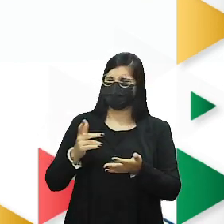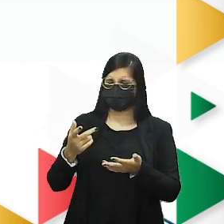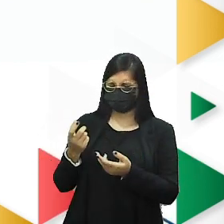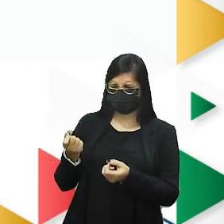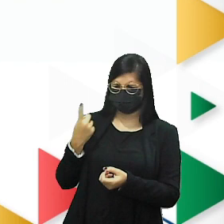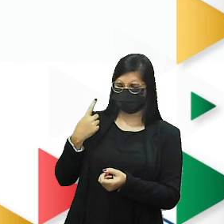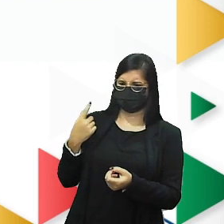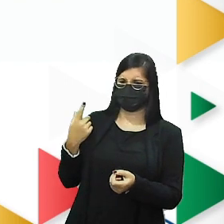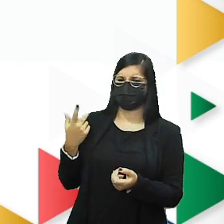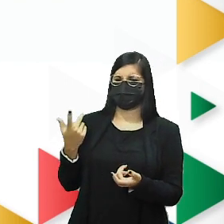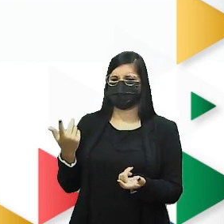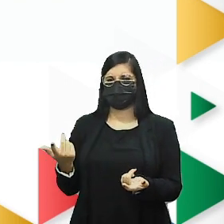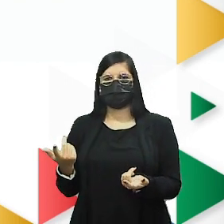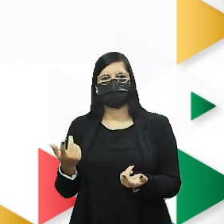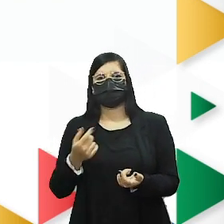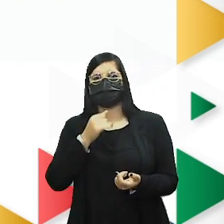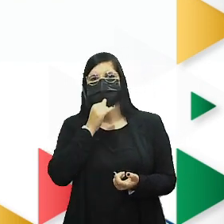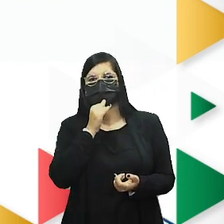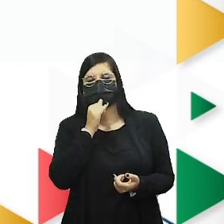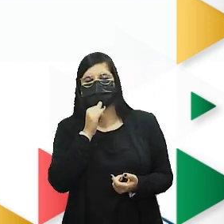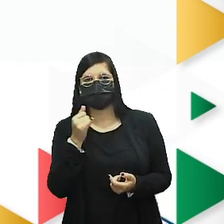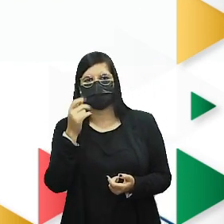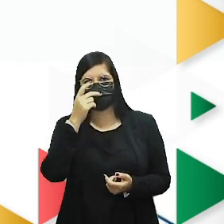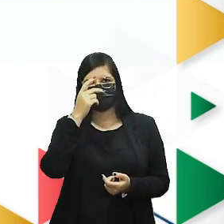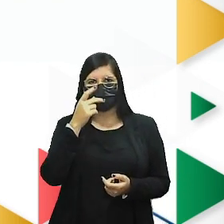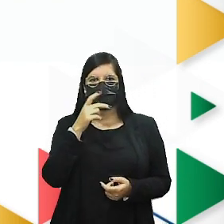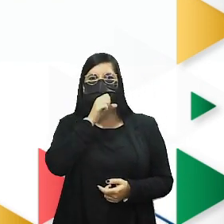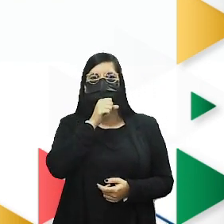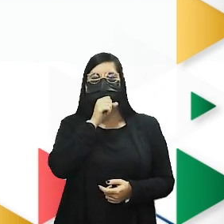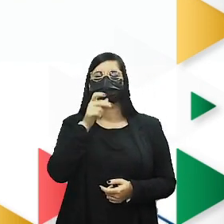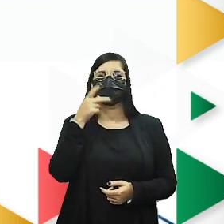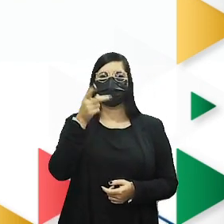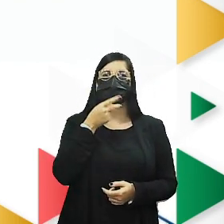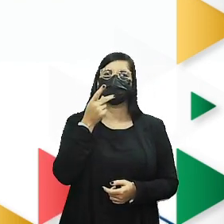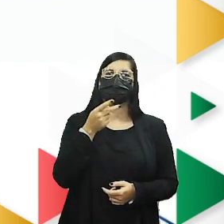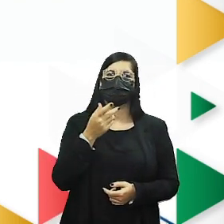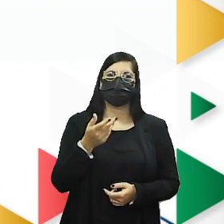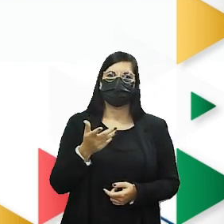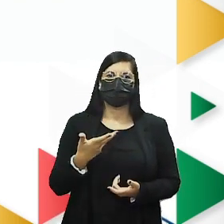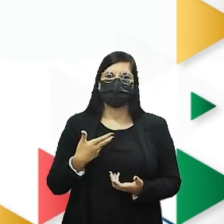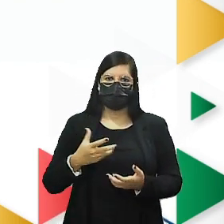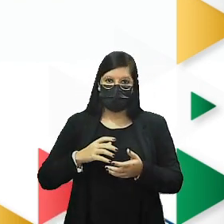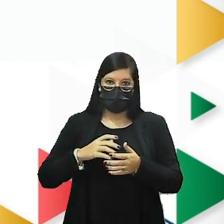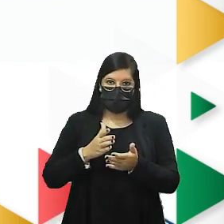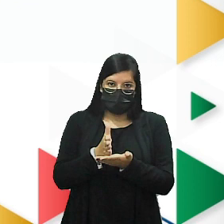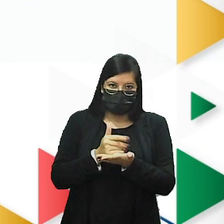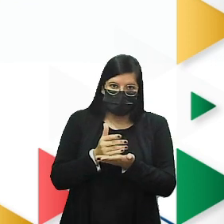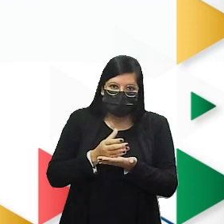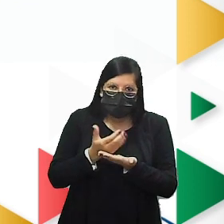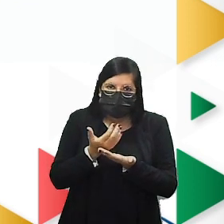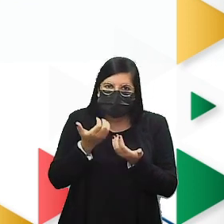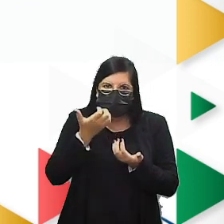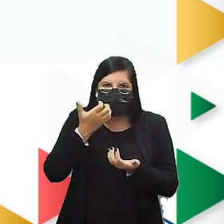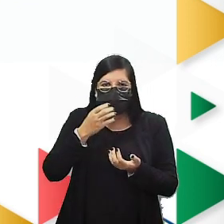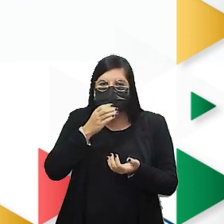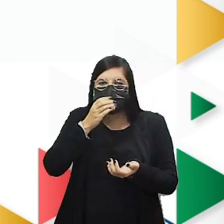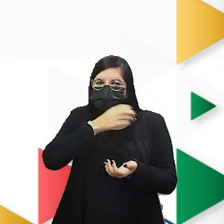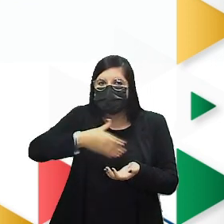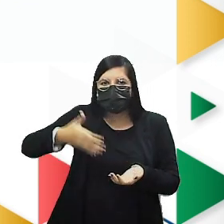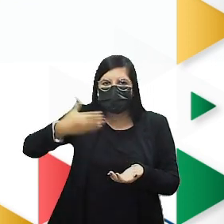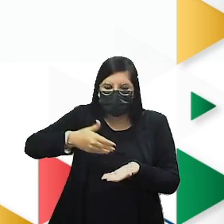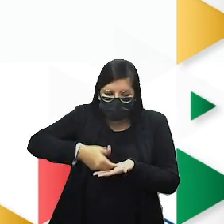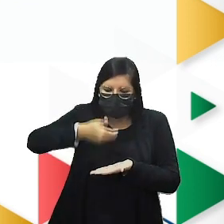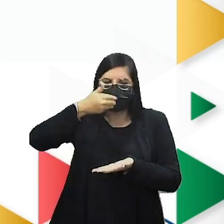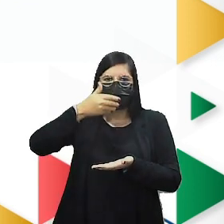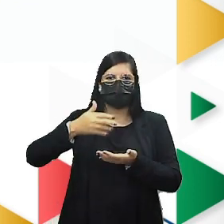assim, por exemplo, diziam as nossas avós, por exemplo, não coma bolo quente que dá dor de barriga. Mas, na verdade, o bolo quente